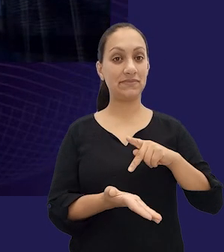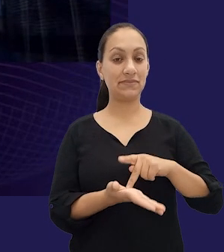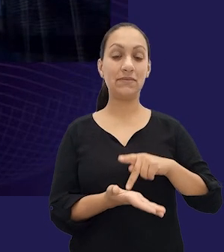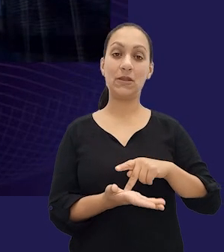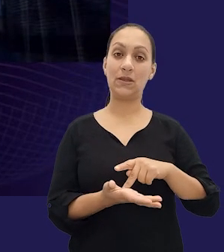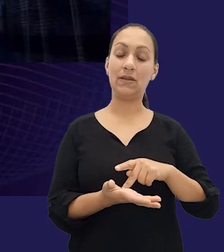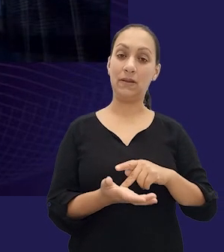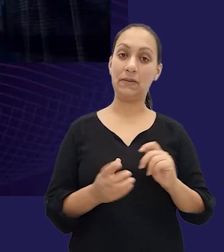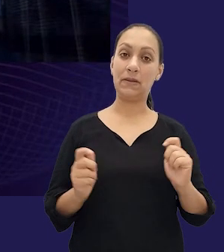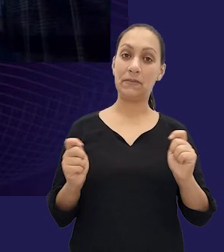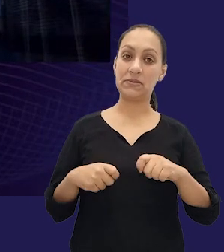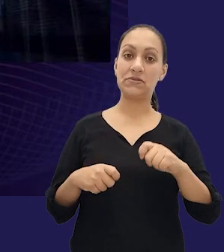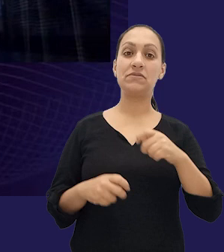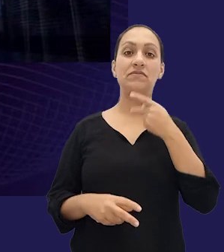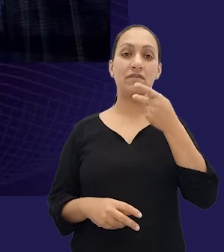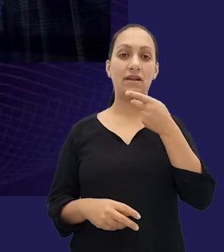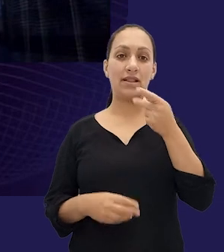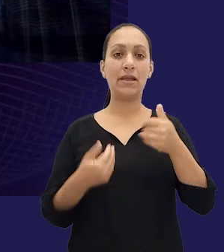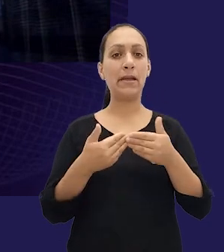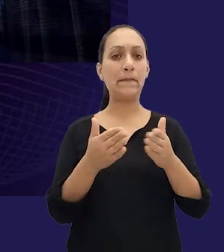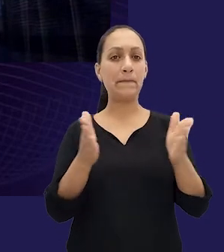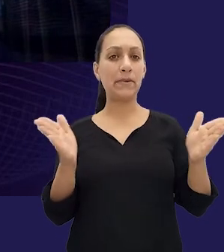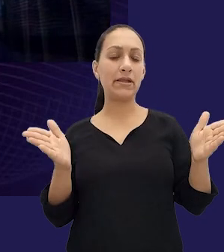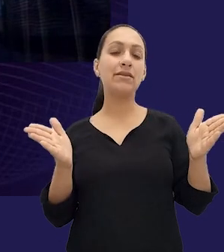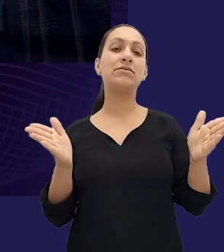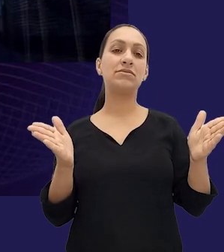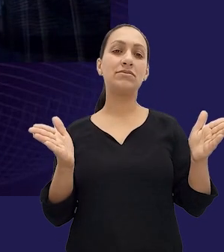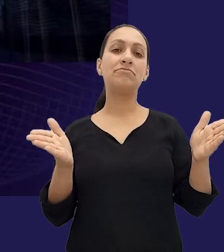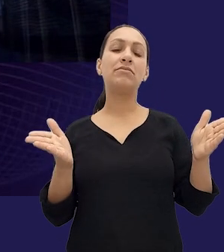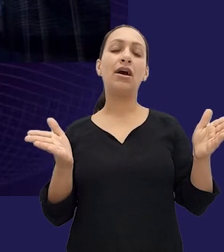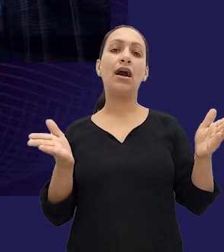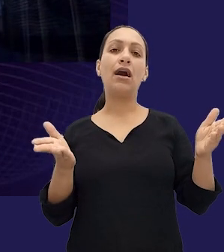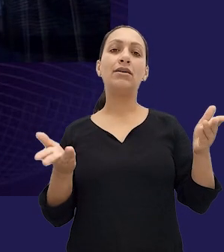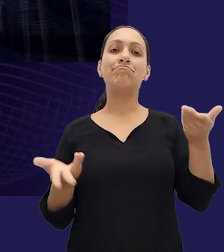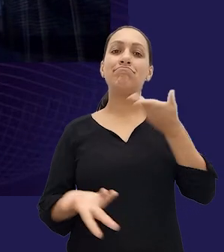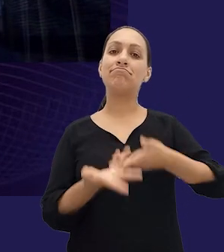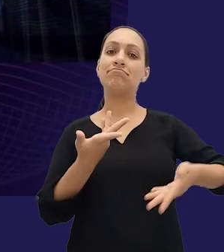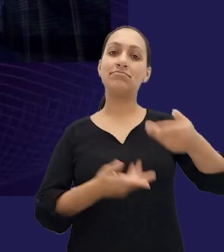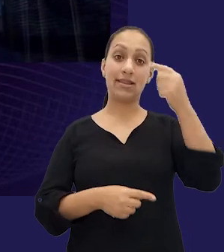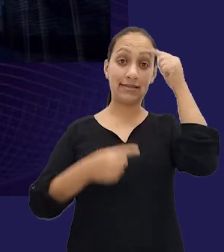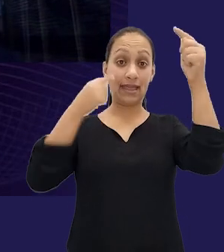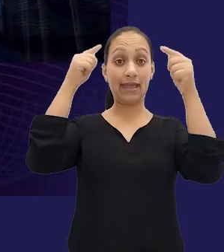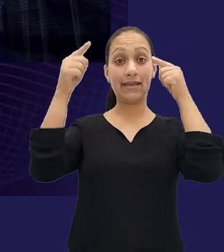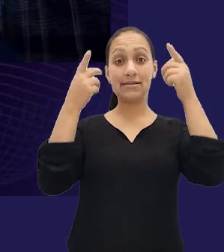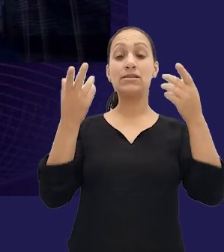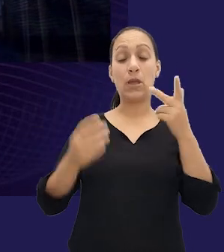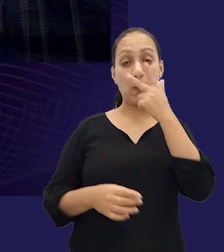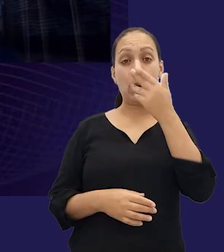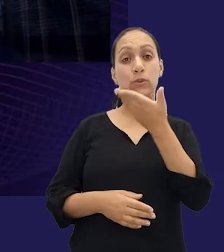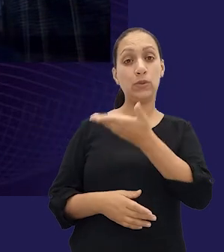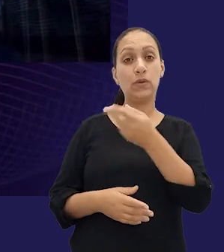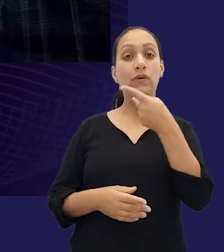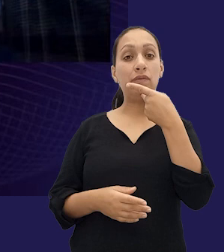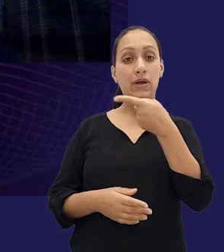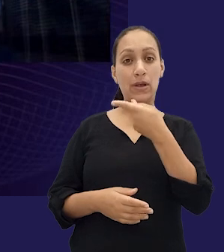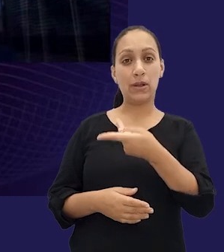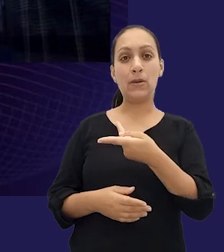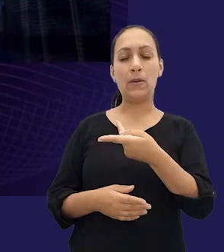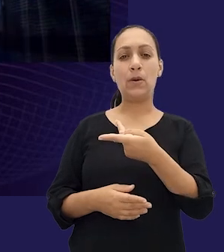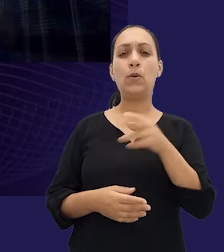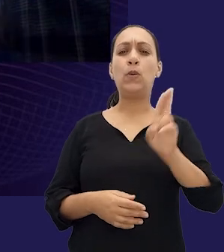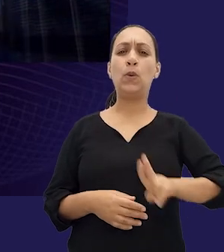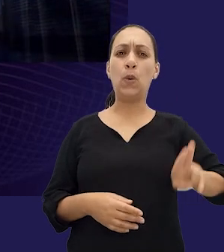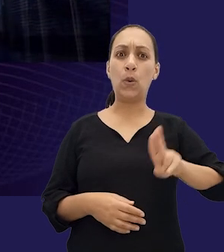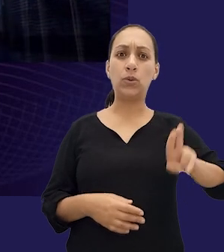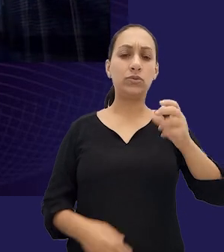deixar o espaço aberto aí para a gente poder trocar ideias a respeito desse assunto que, como tu disseste, né, meio desenfreado o